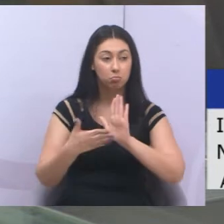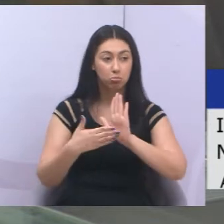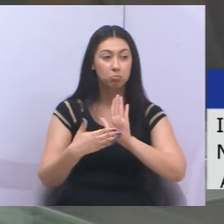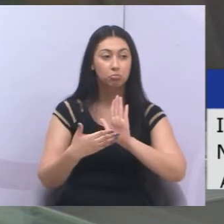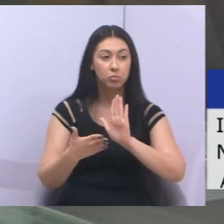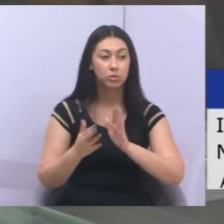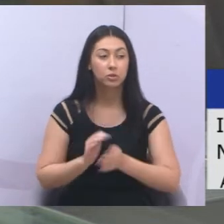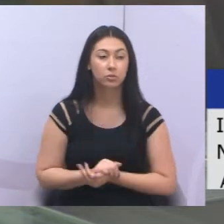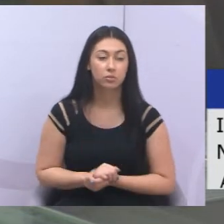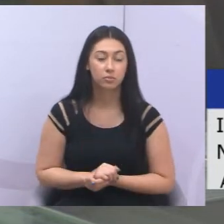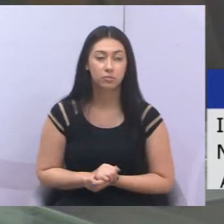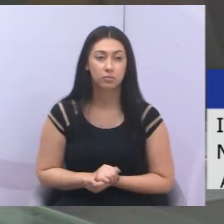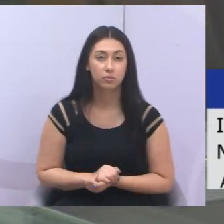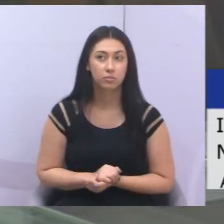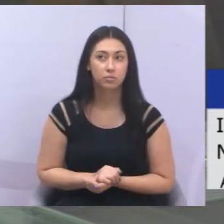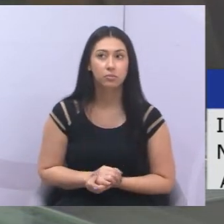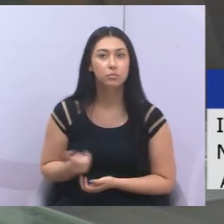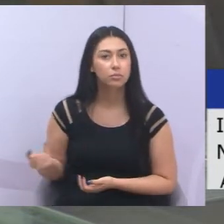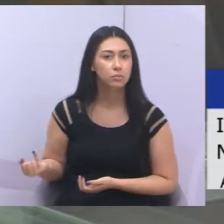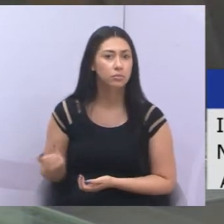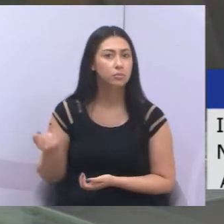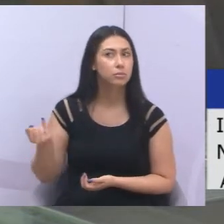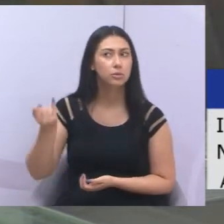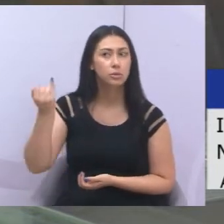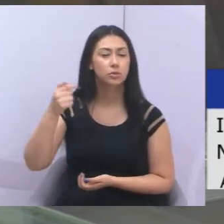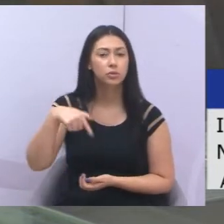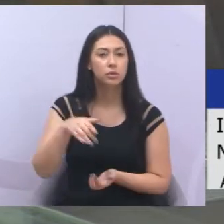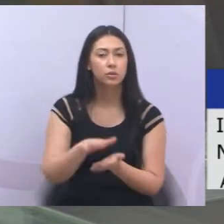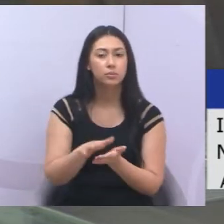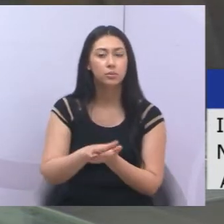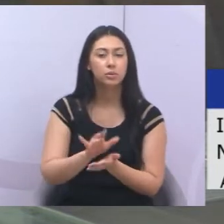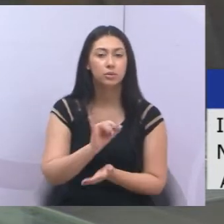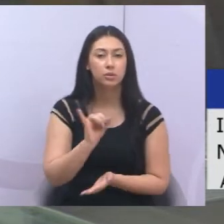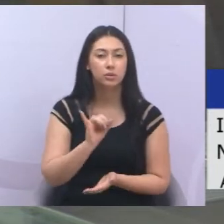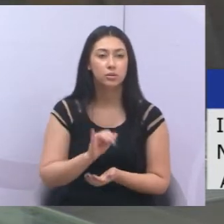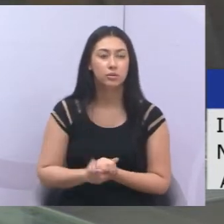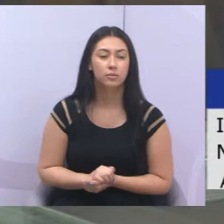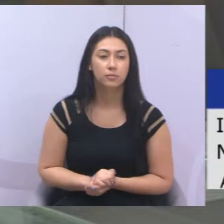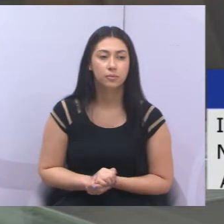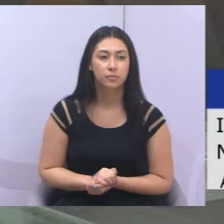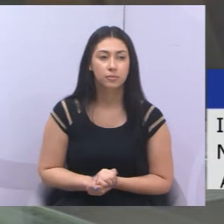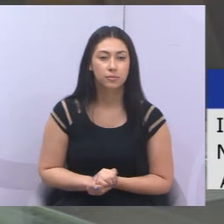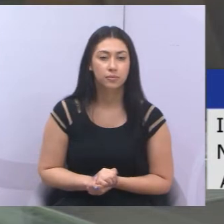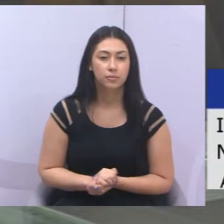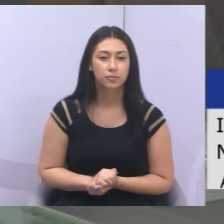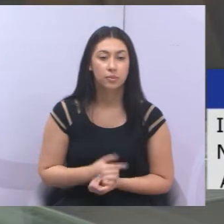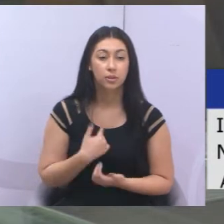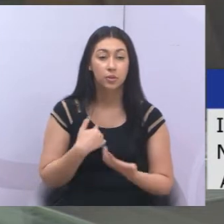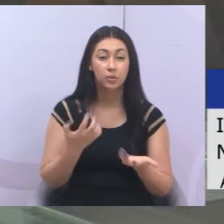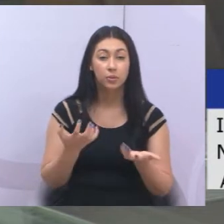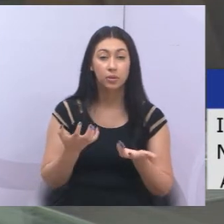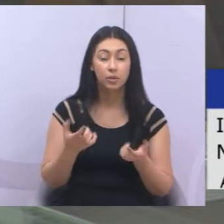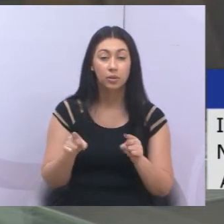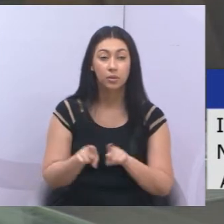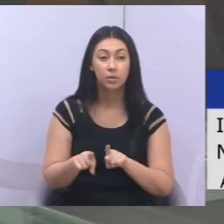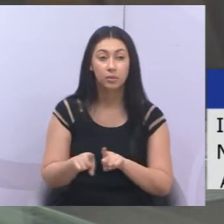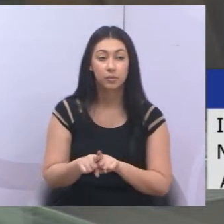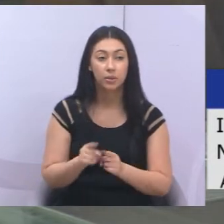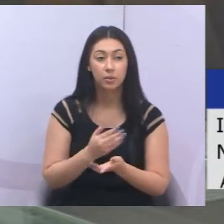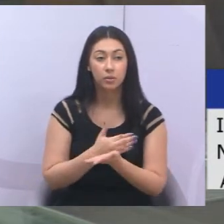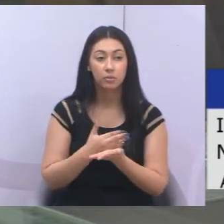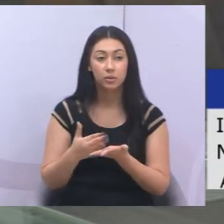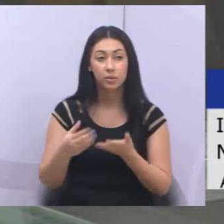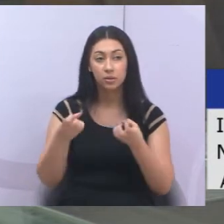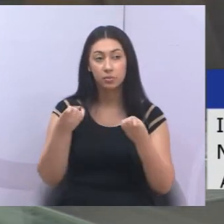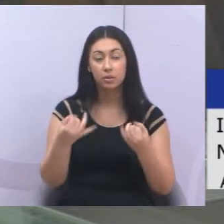propositura de tamanha relevância para a nossa cidade, para a nossa população. Quero trazer aqui para a abertura da minha fala